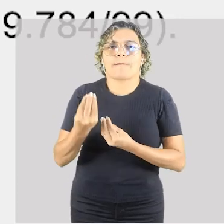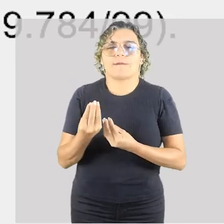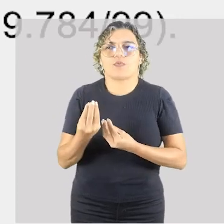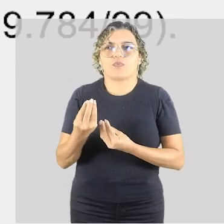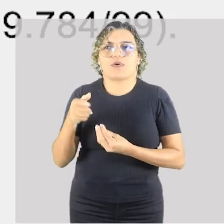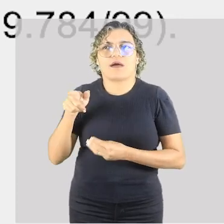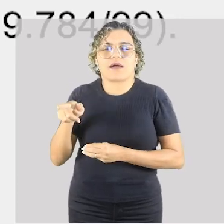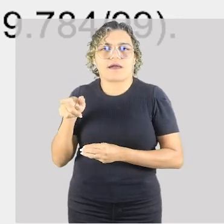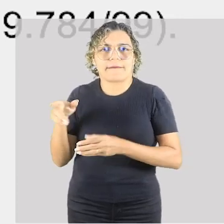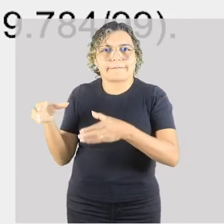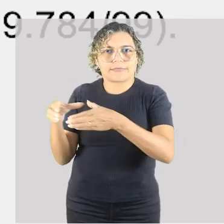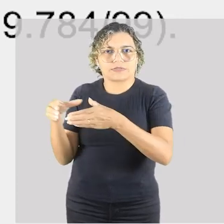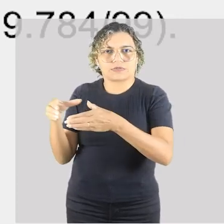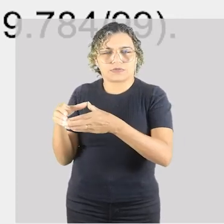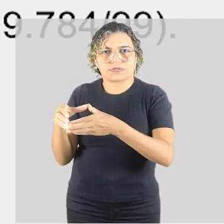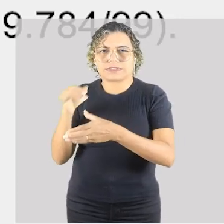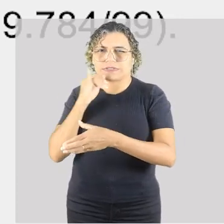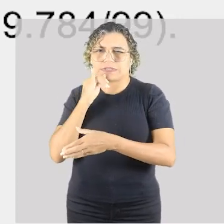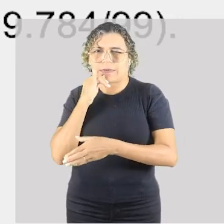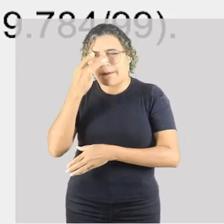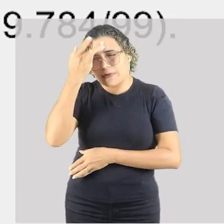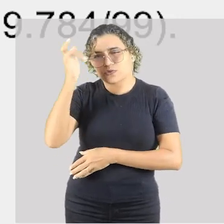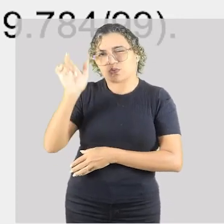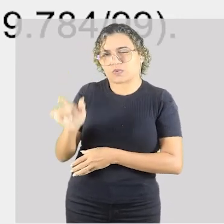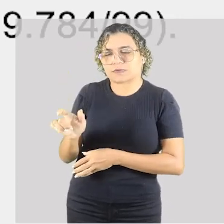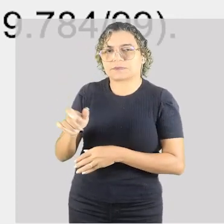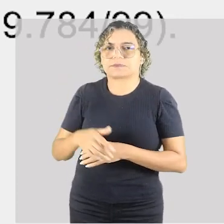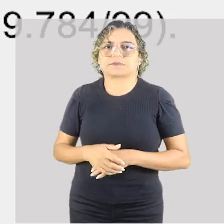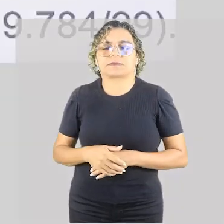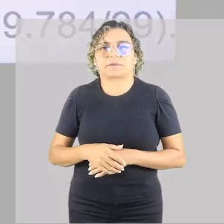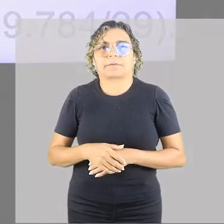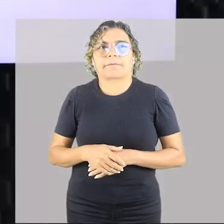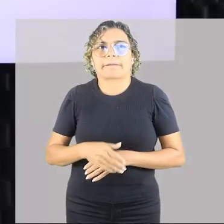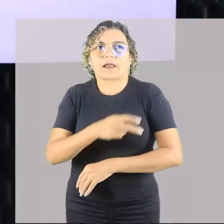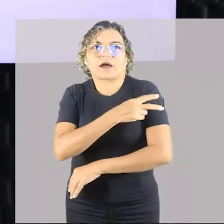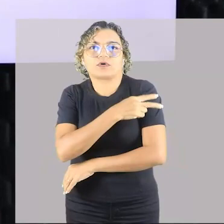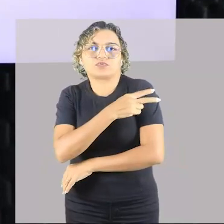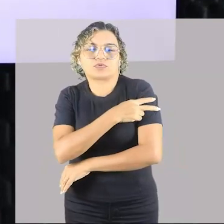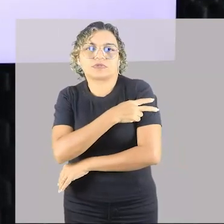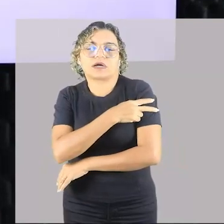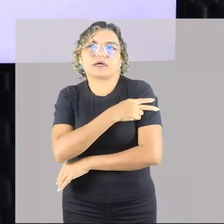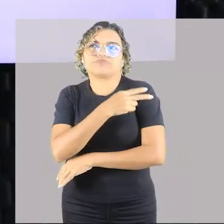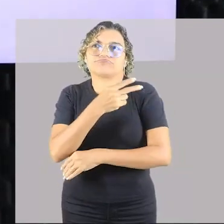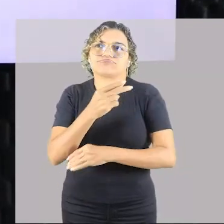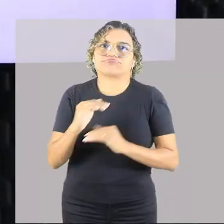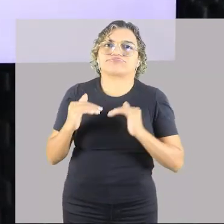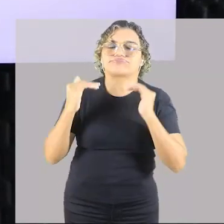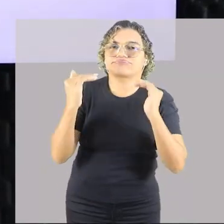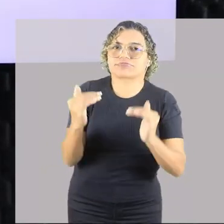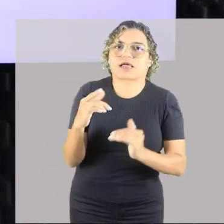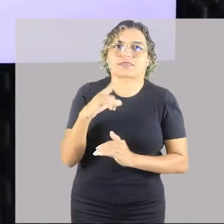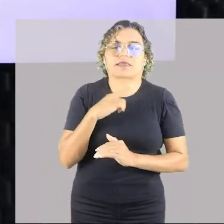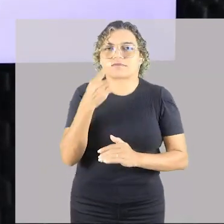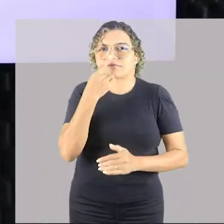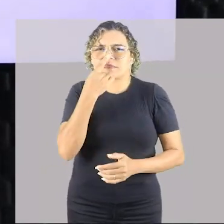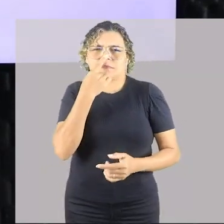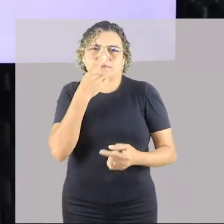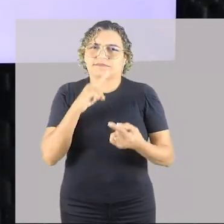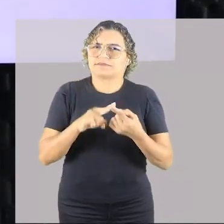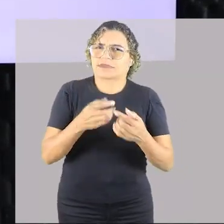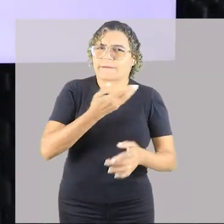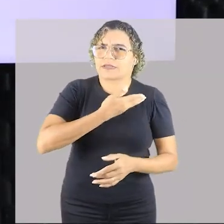critérios objetivamente, aqui eu tenho em razão do sujeito. Autoridade ou servidor que tem amizade íntima, é um critério